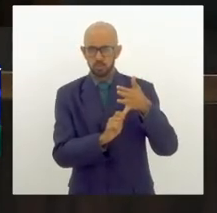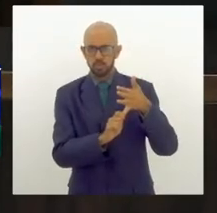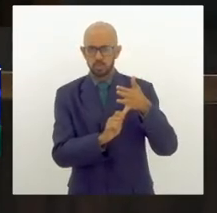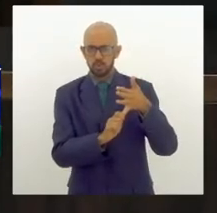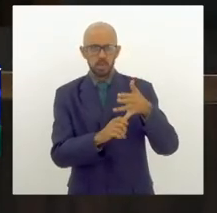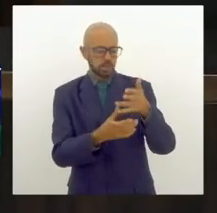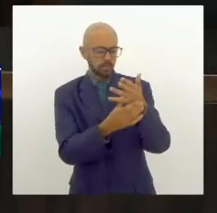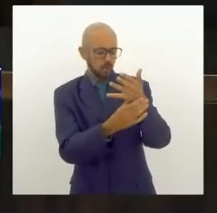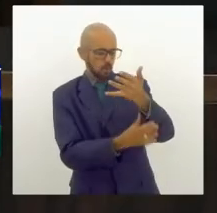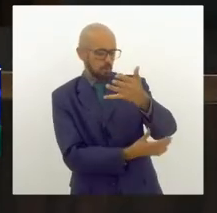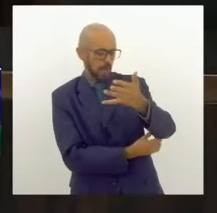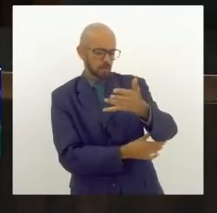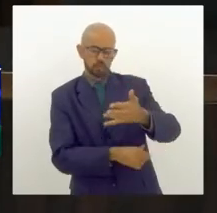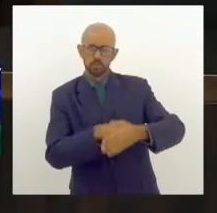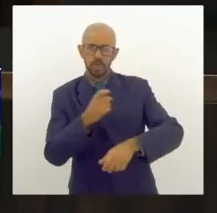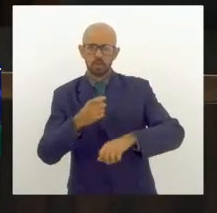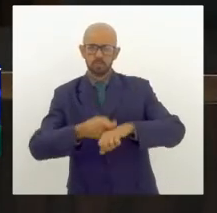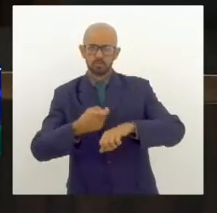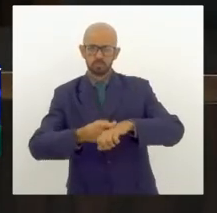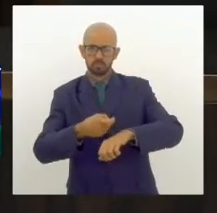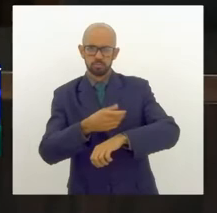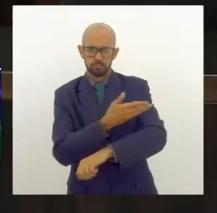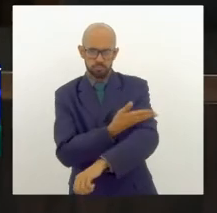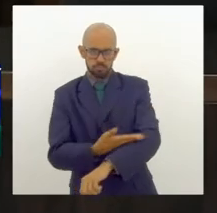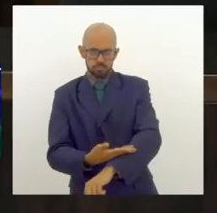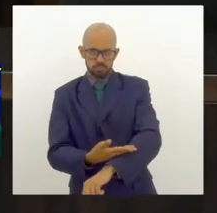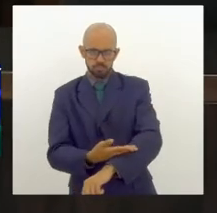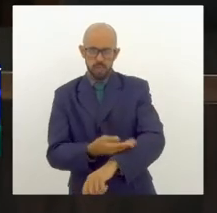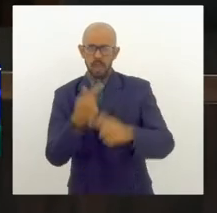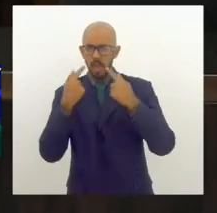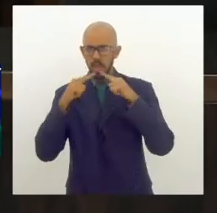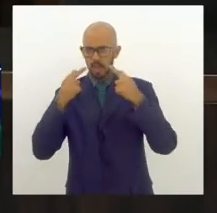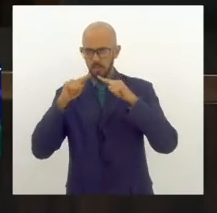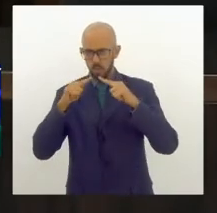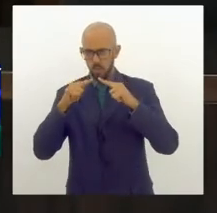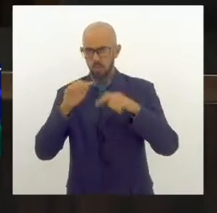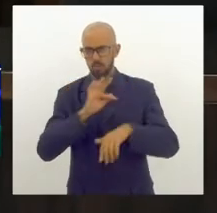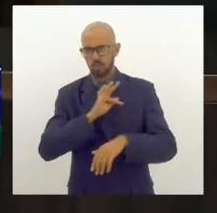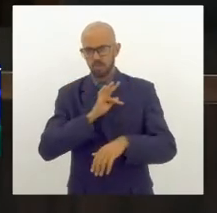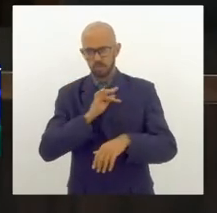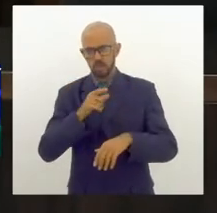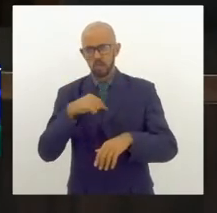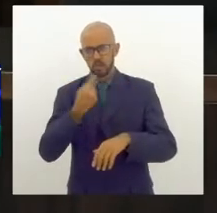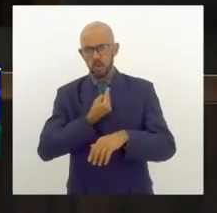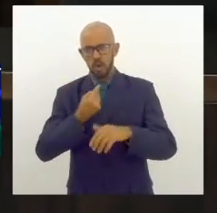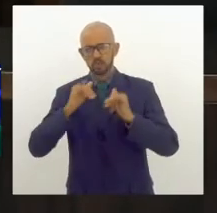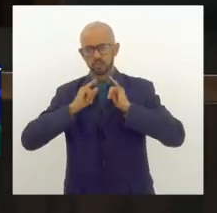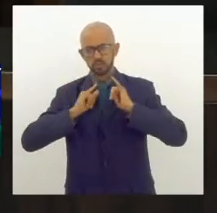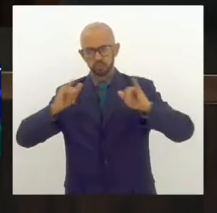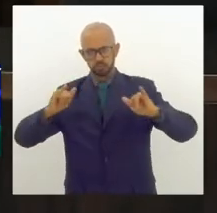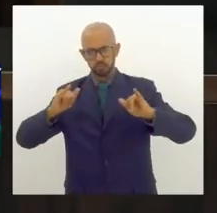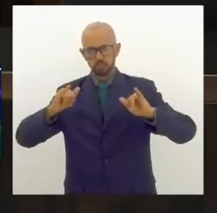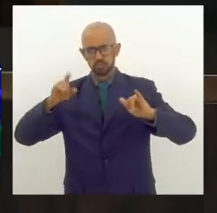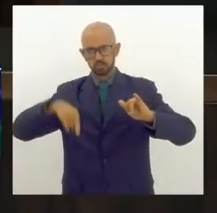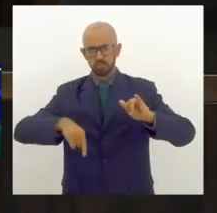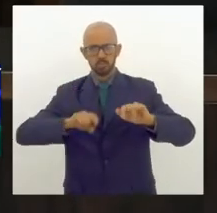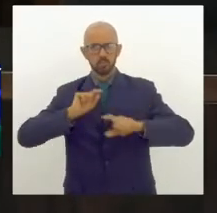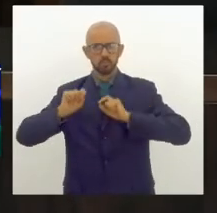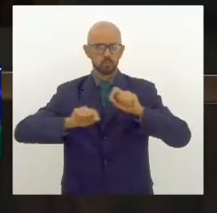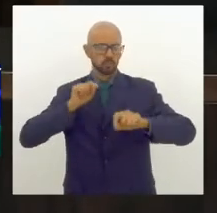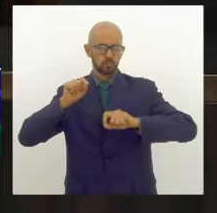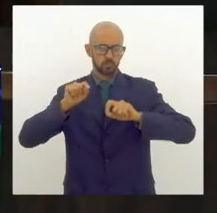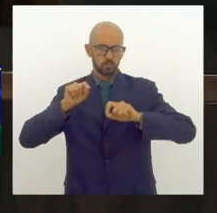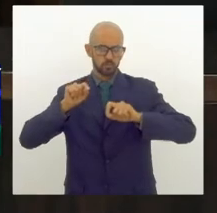todo engessado, e ela prestou queixa. Então, o nosso clamor é no sentido de que